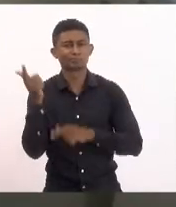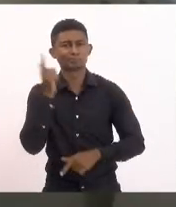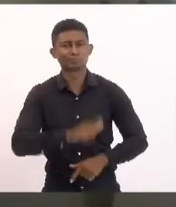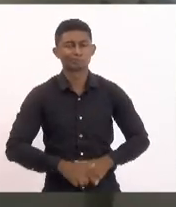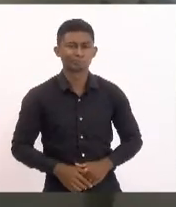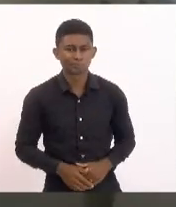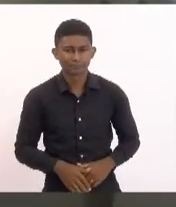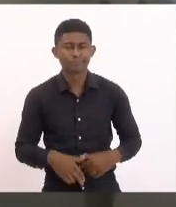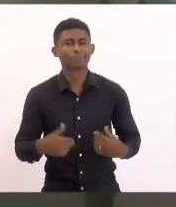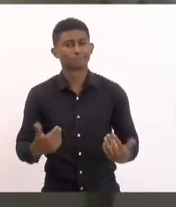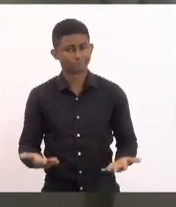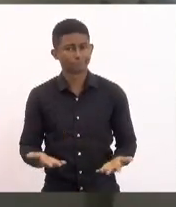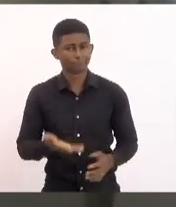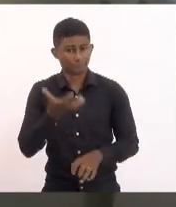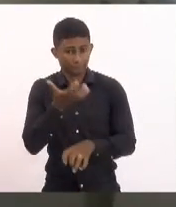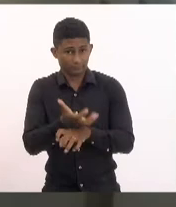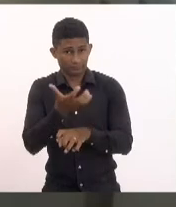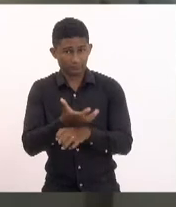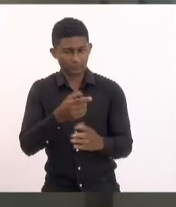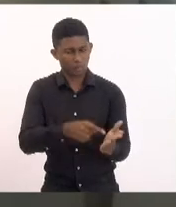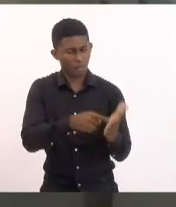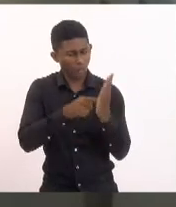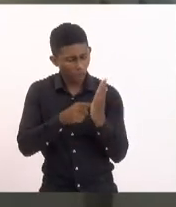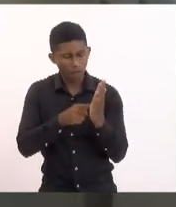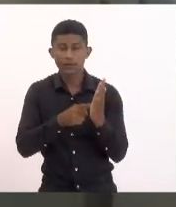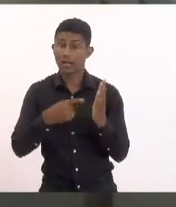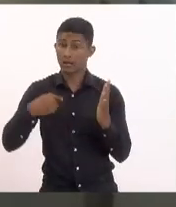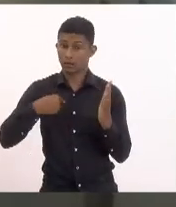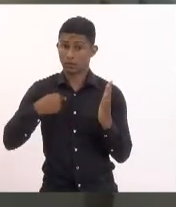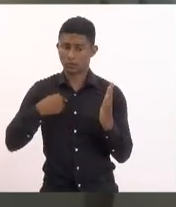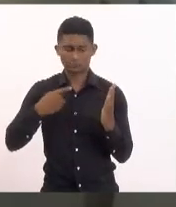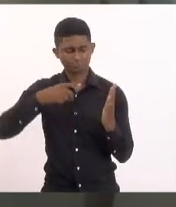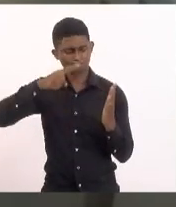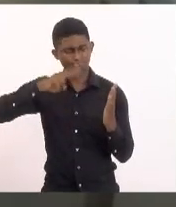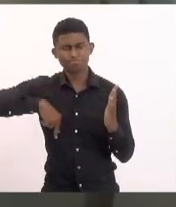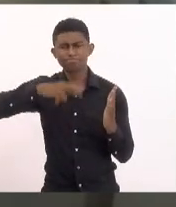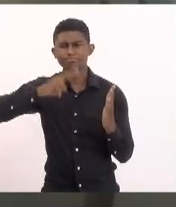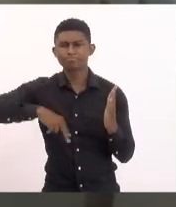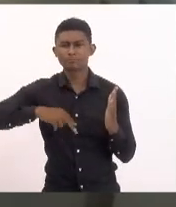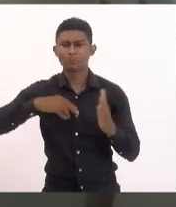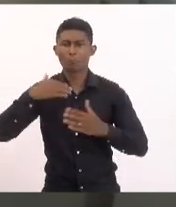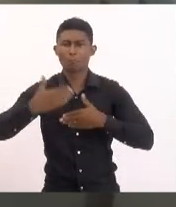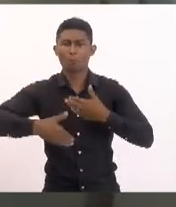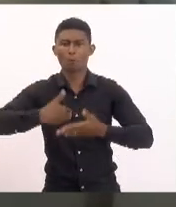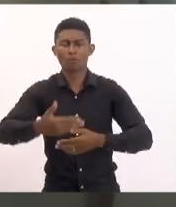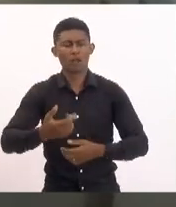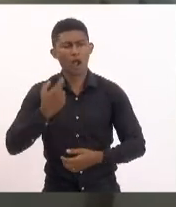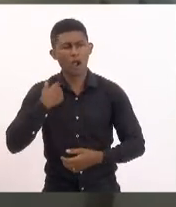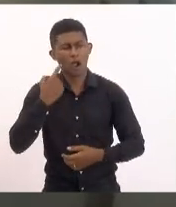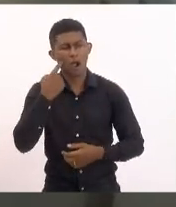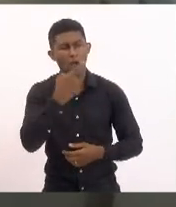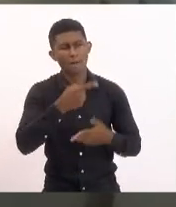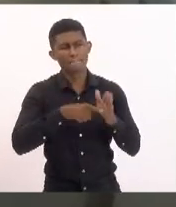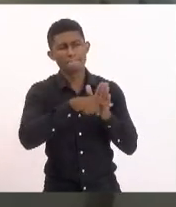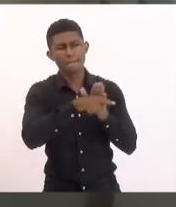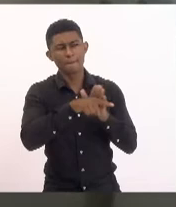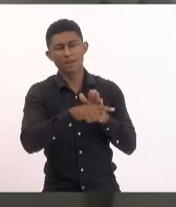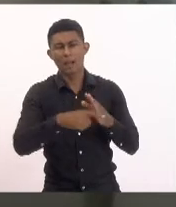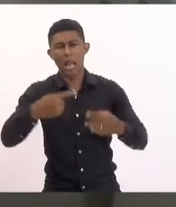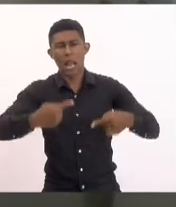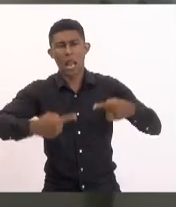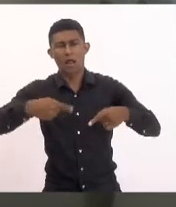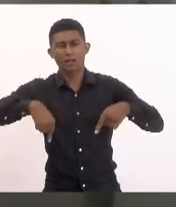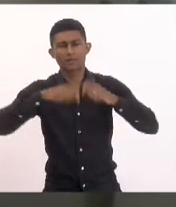Em cima desta matéria, eu levantei o histórico dessas discussões aqui